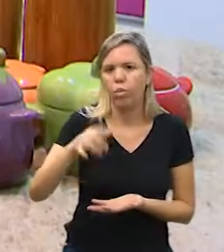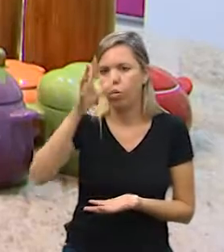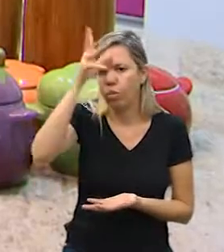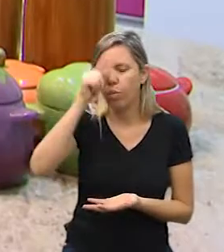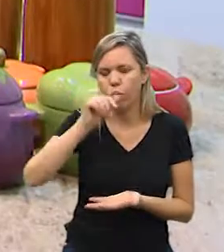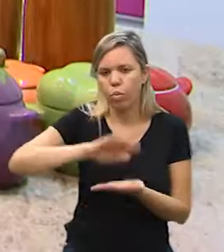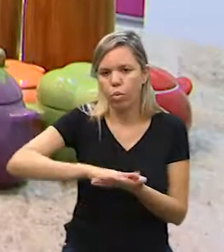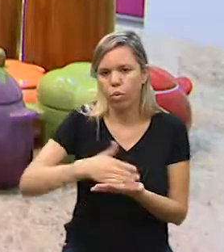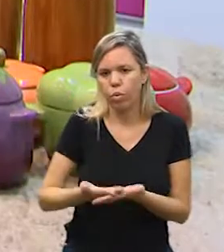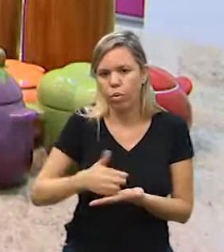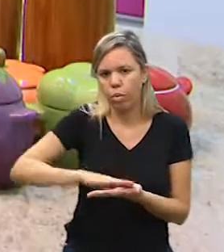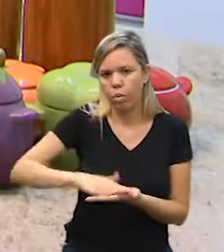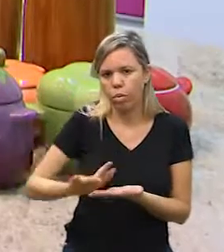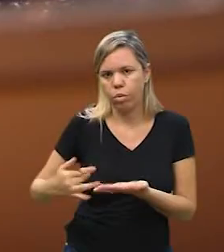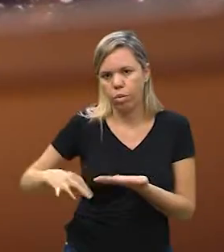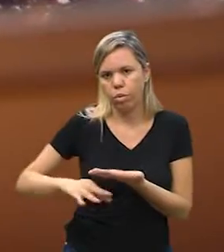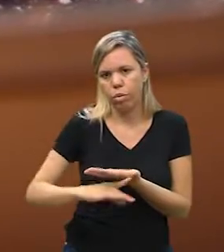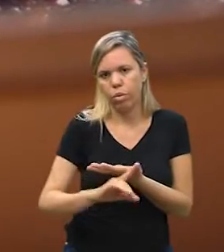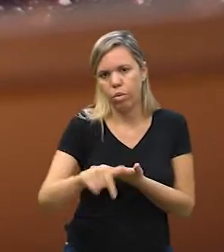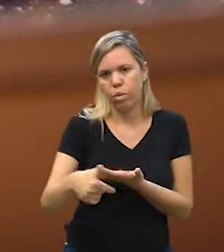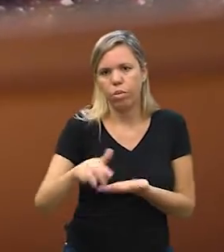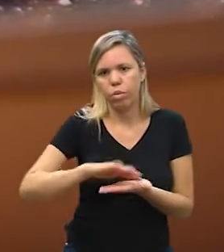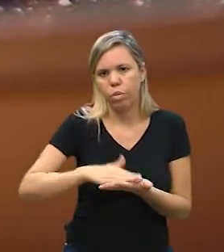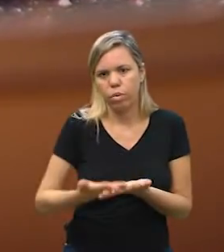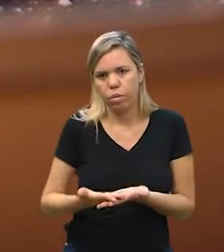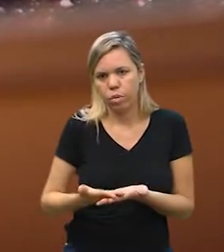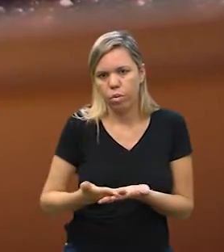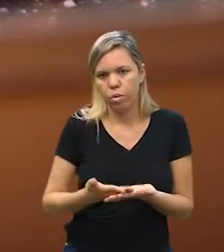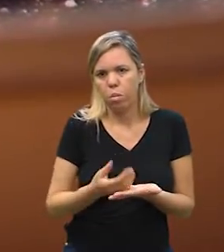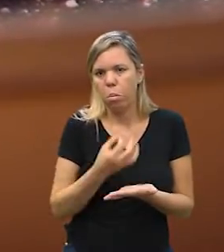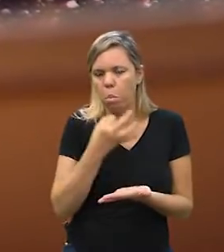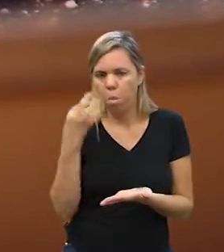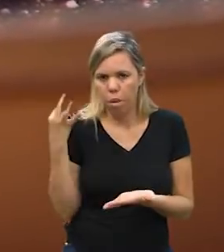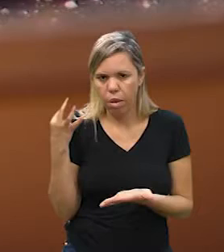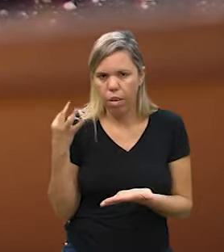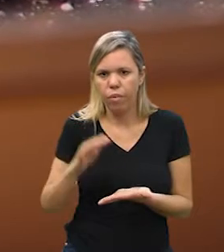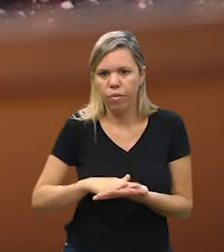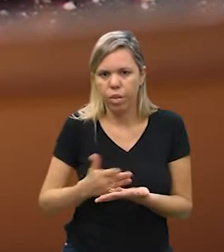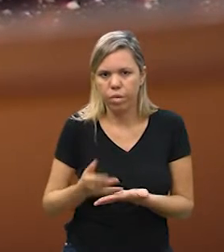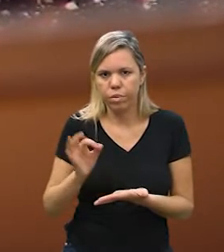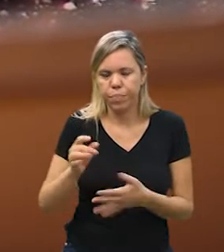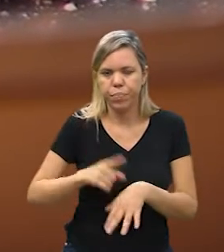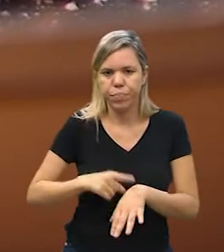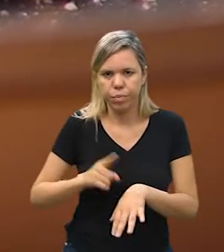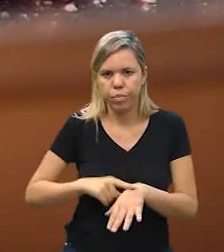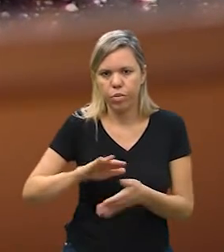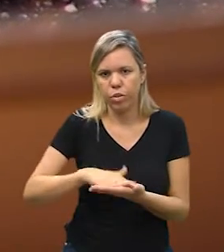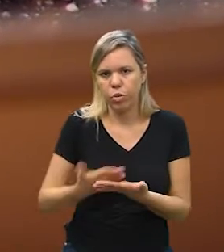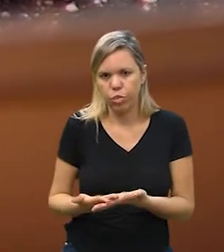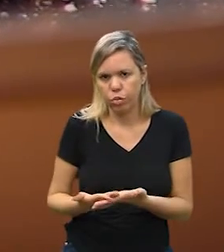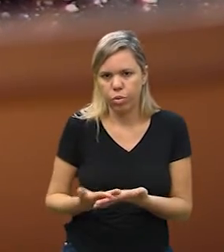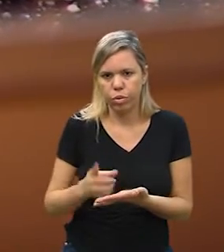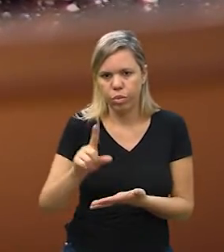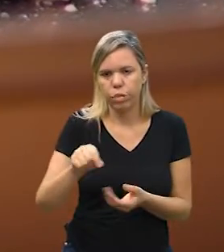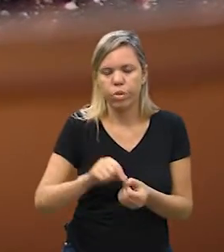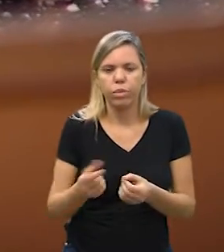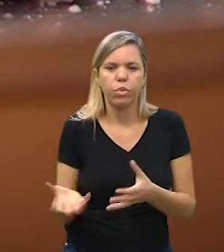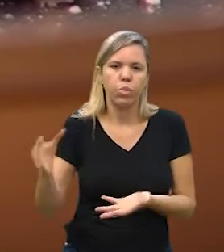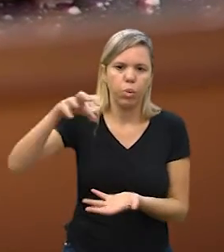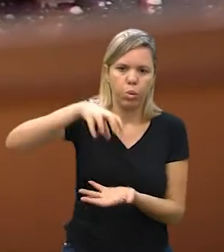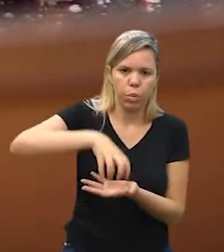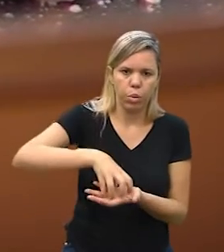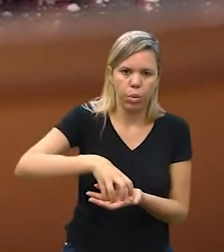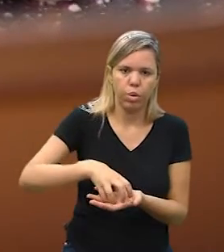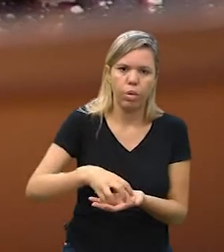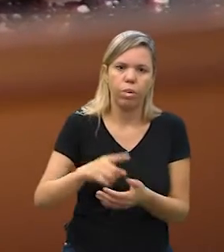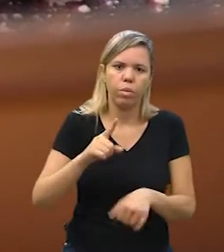sequência, o frango para grelhar. Quando um dos lados estiver bem frito, é o momento de virar. Aí você vai